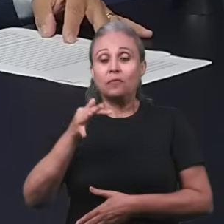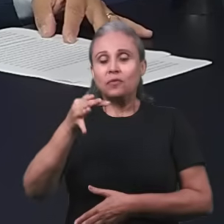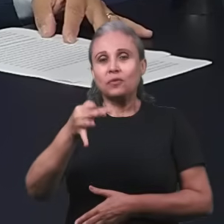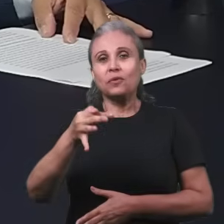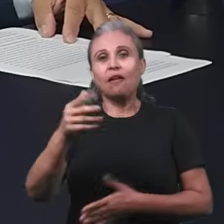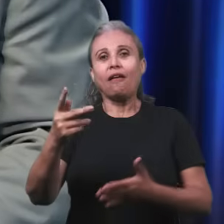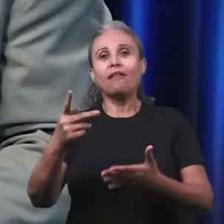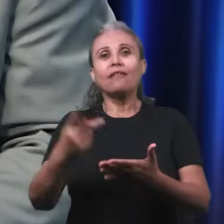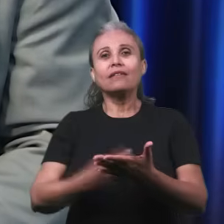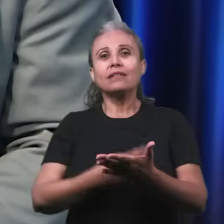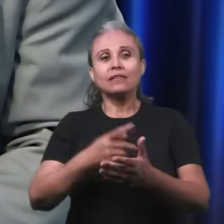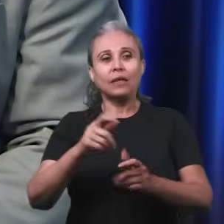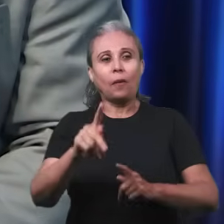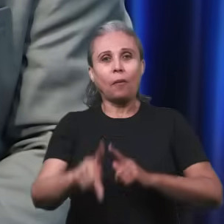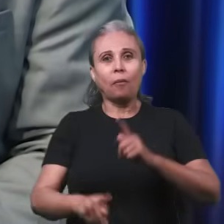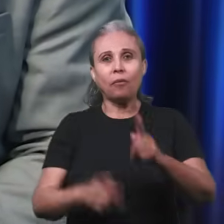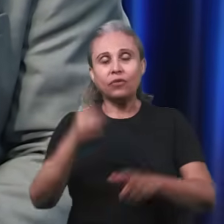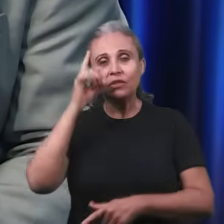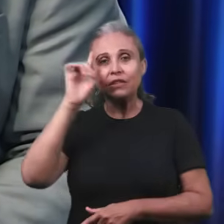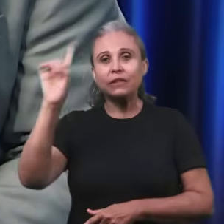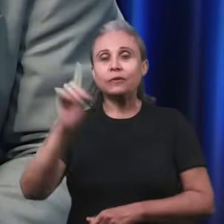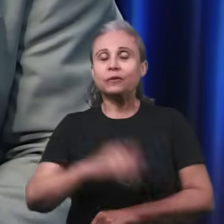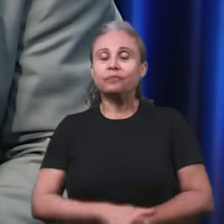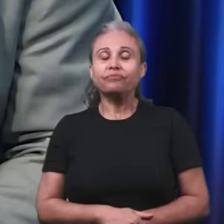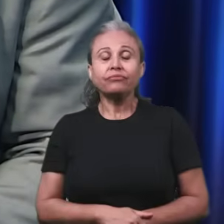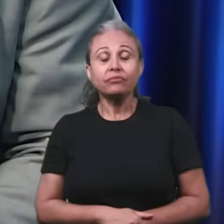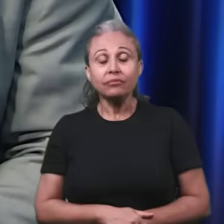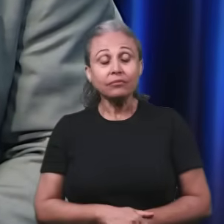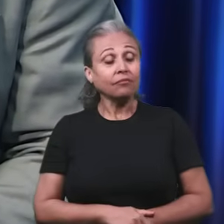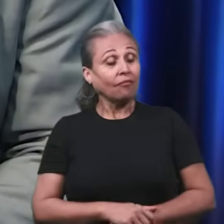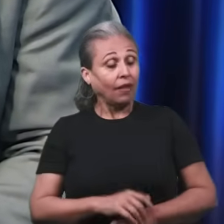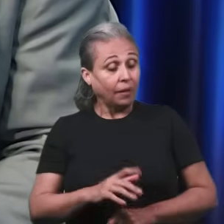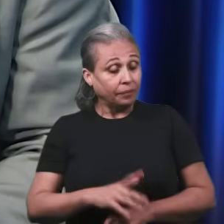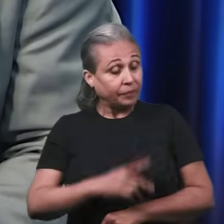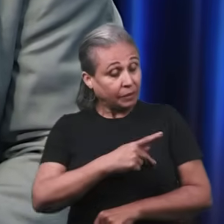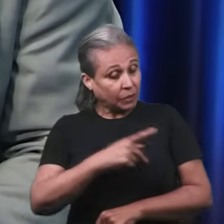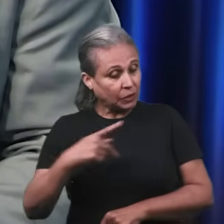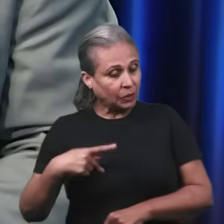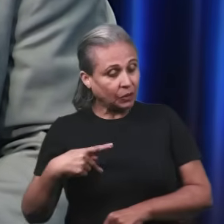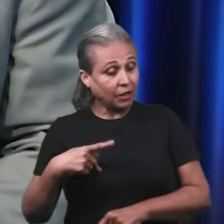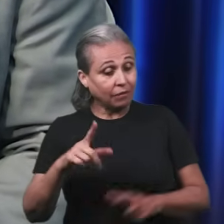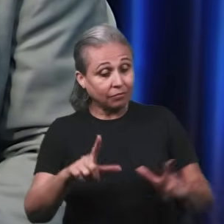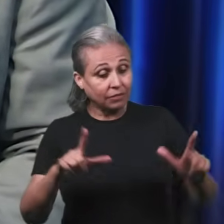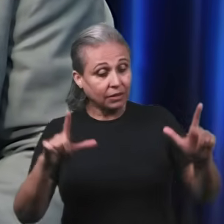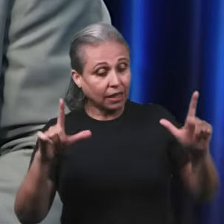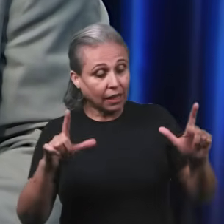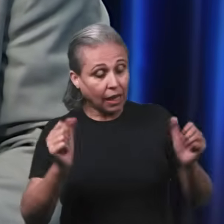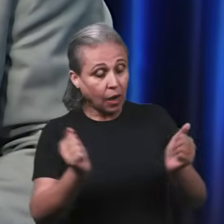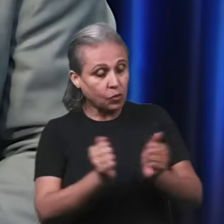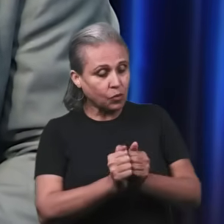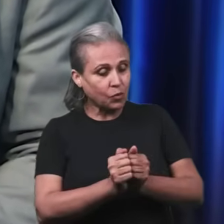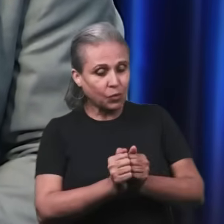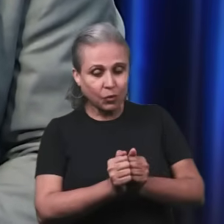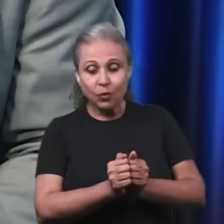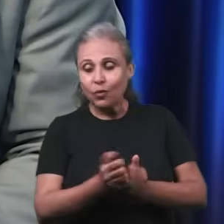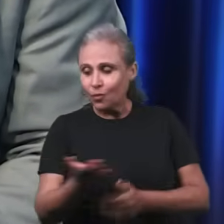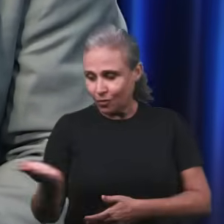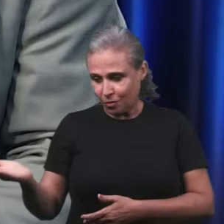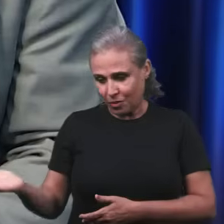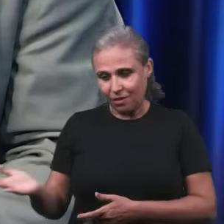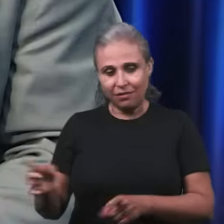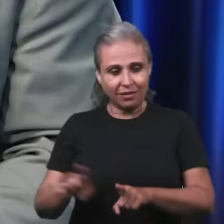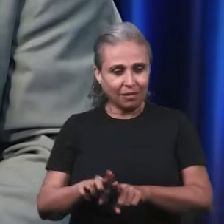Mas, pastor Lúcio, eu queria destacar, junto com os companheiros e com o nosso